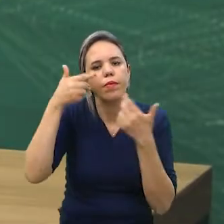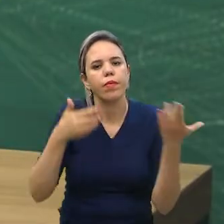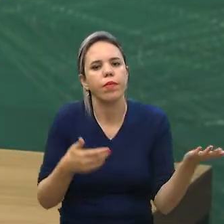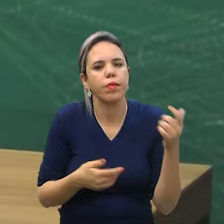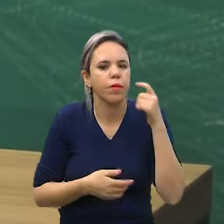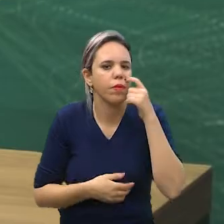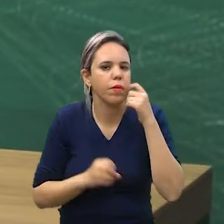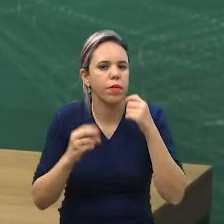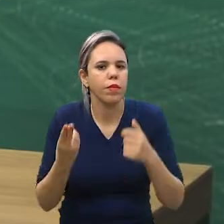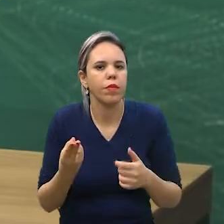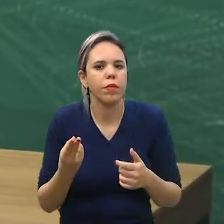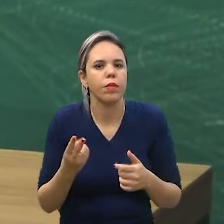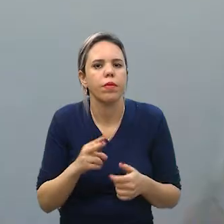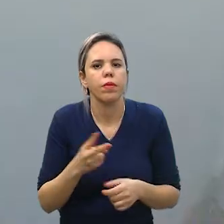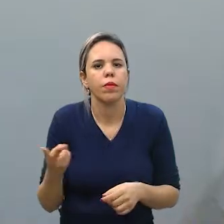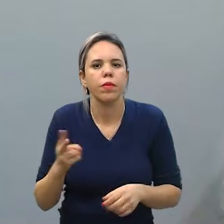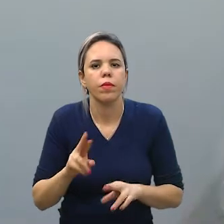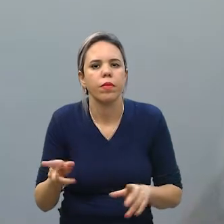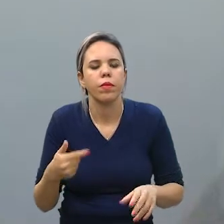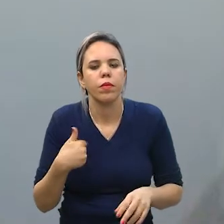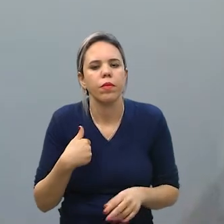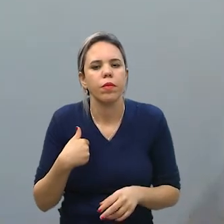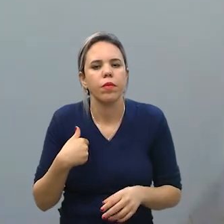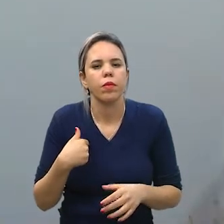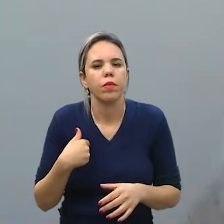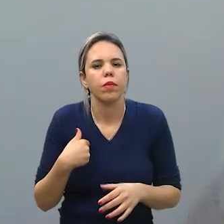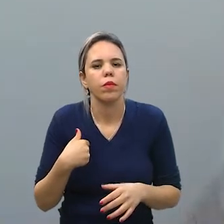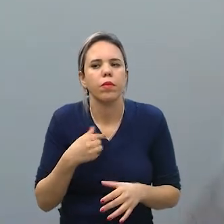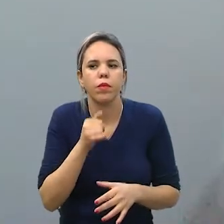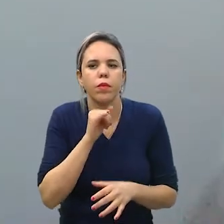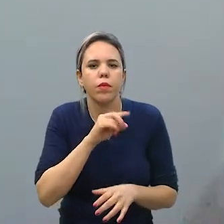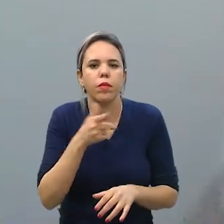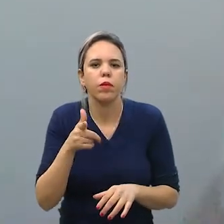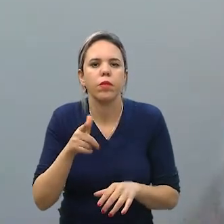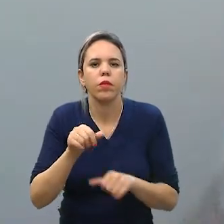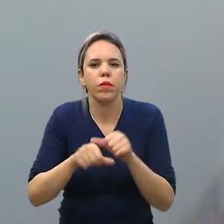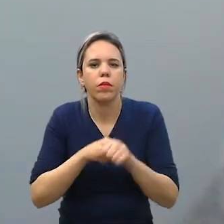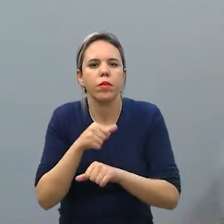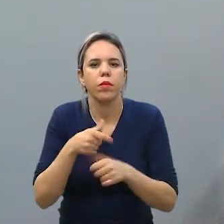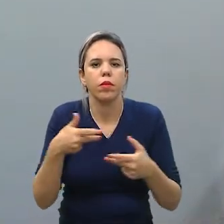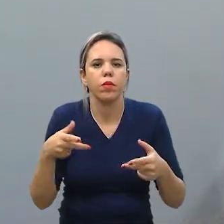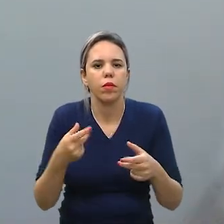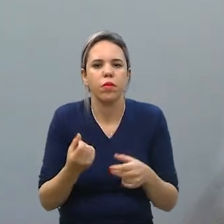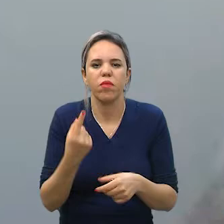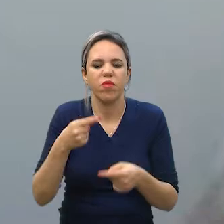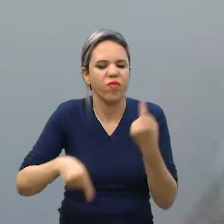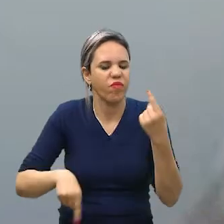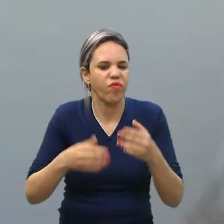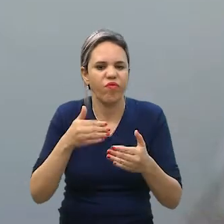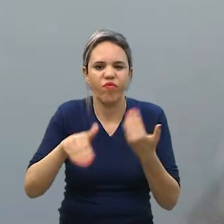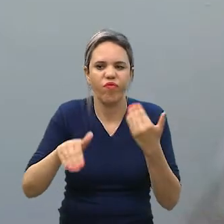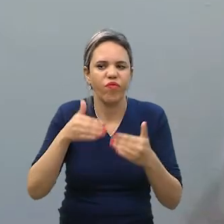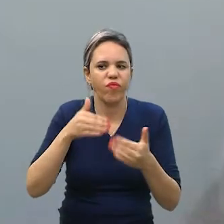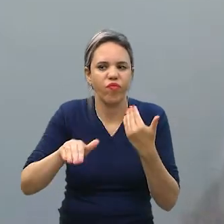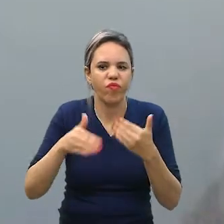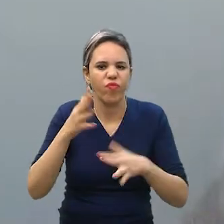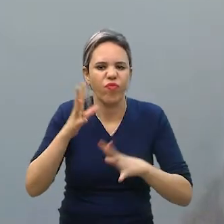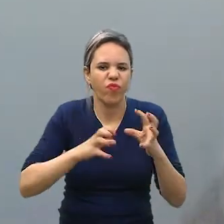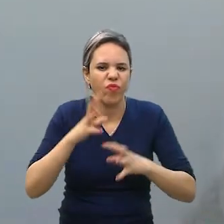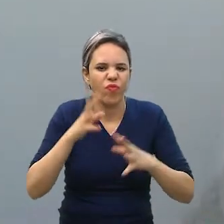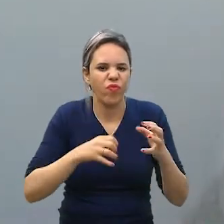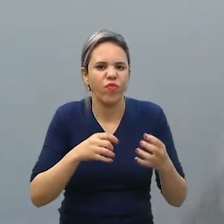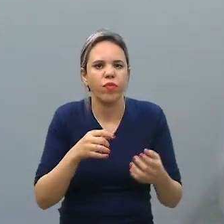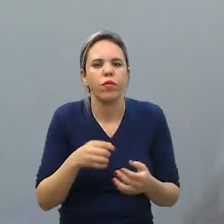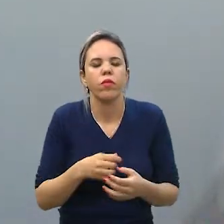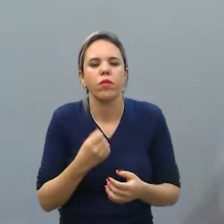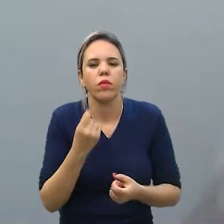personagem, ou pelo contrário, eu refuto aquele personagem, né? Aquele personagem faz coisas com as quais eu não concordo, e daí eu